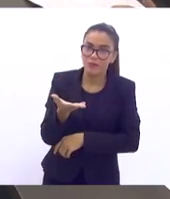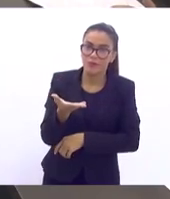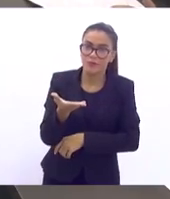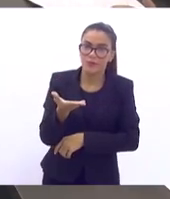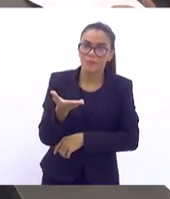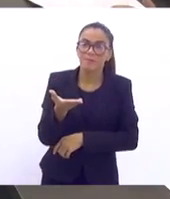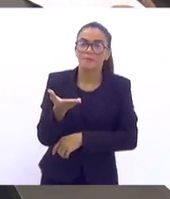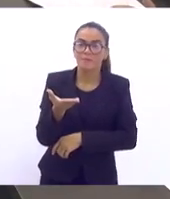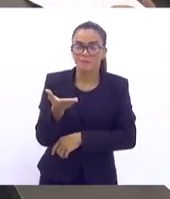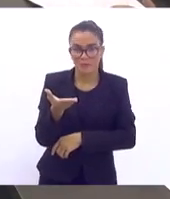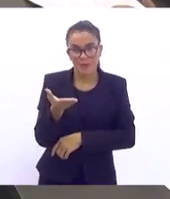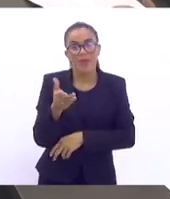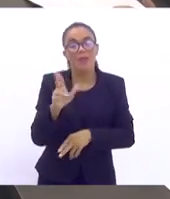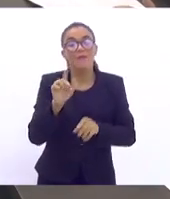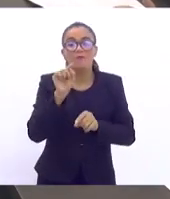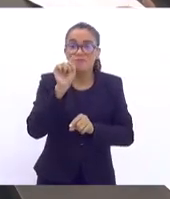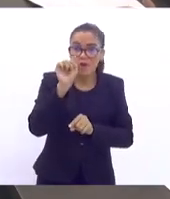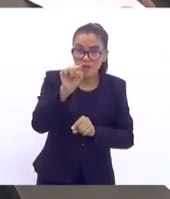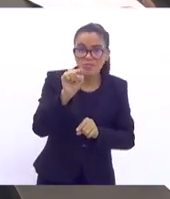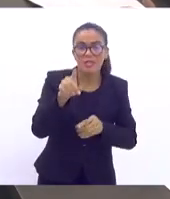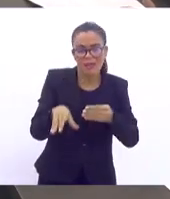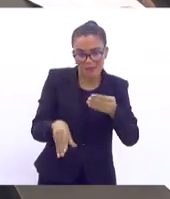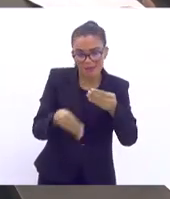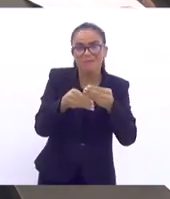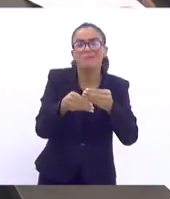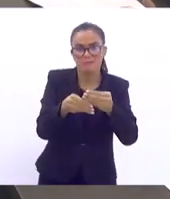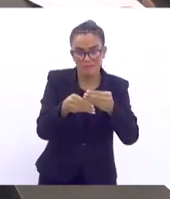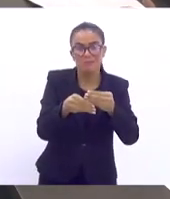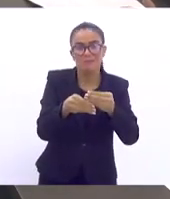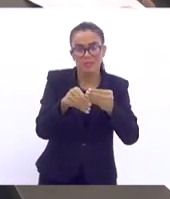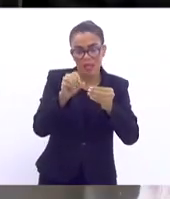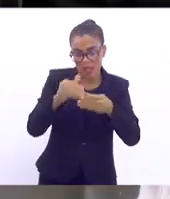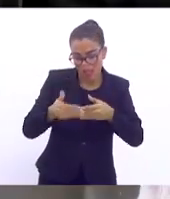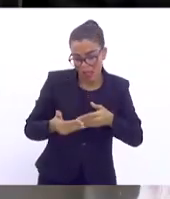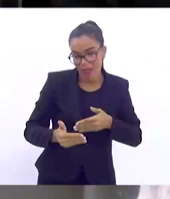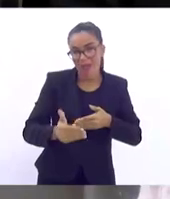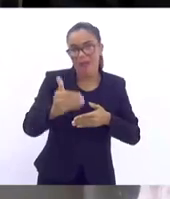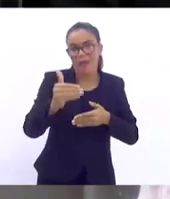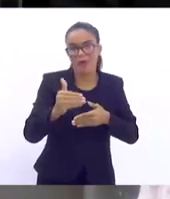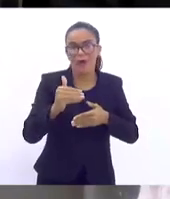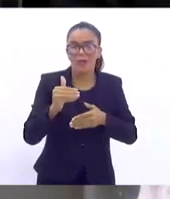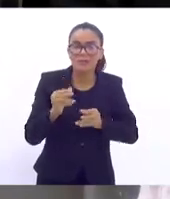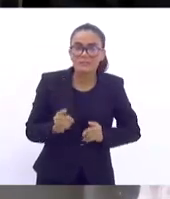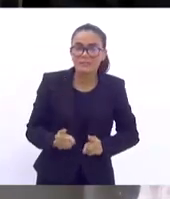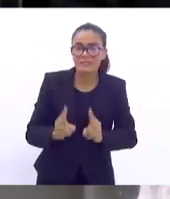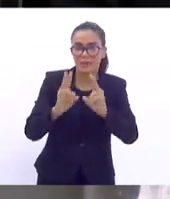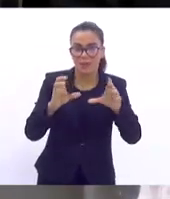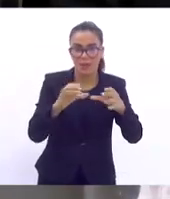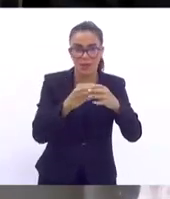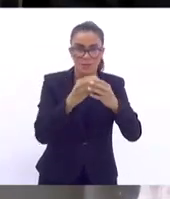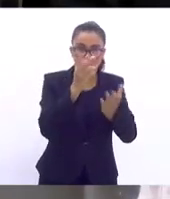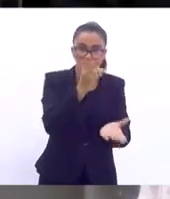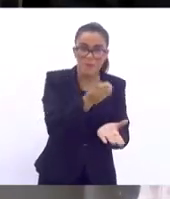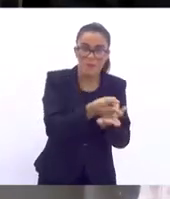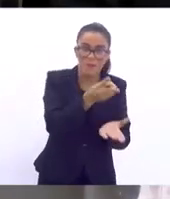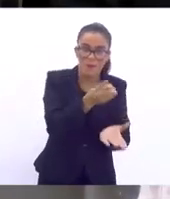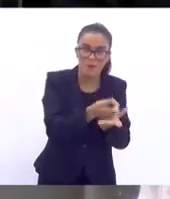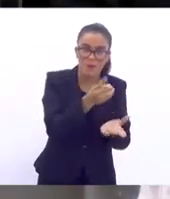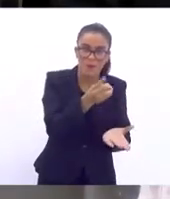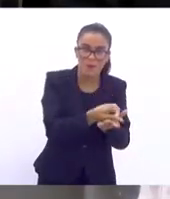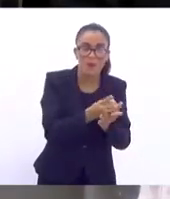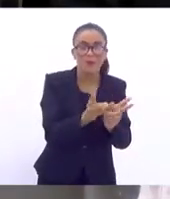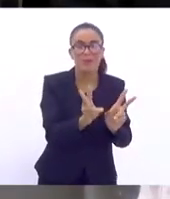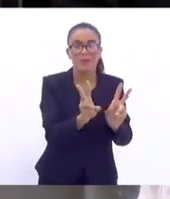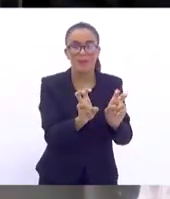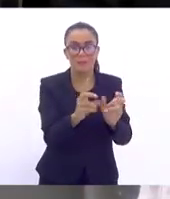na invasão porque assim você atrela a partir de agora todas as vezes que a comissão permanente de um determinado